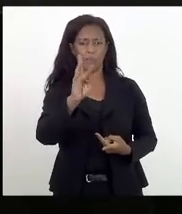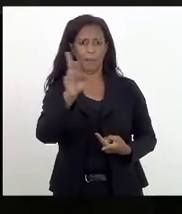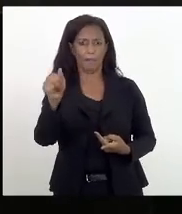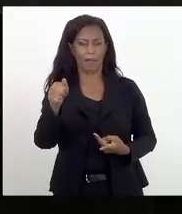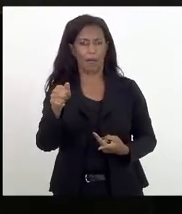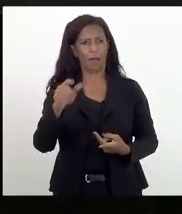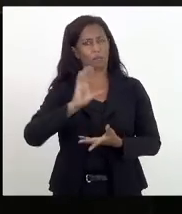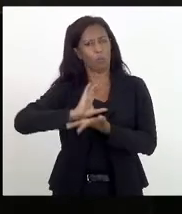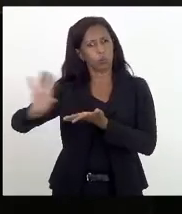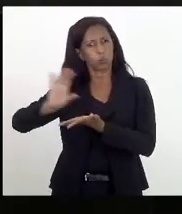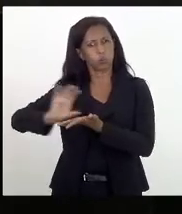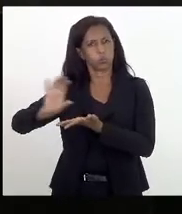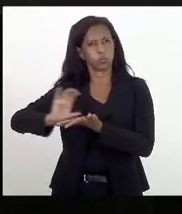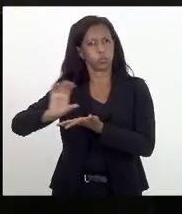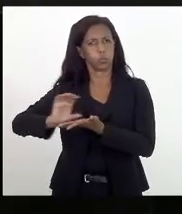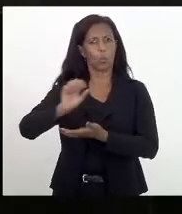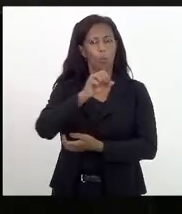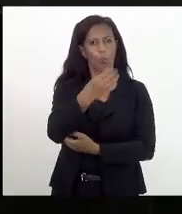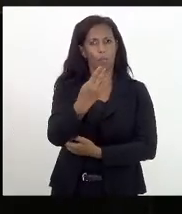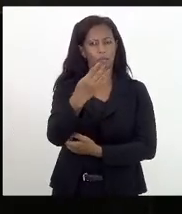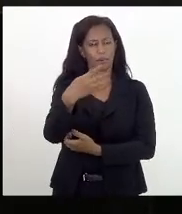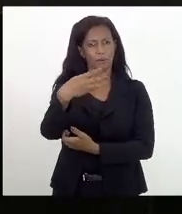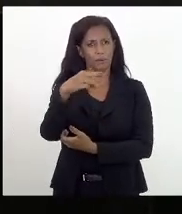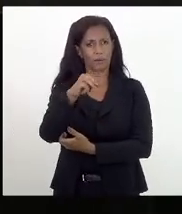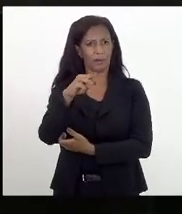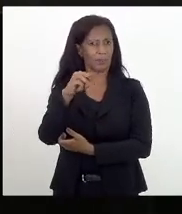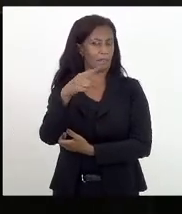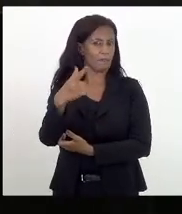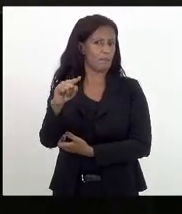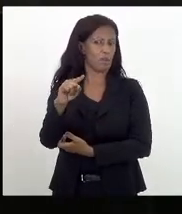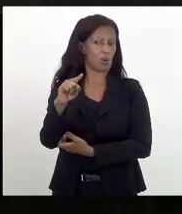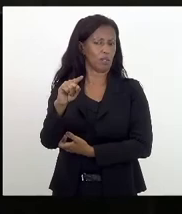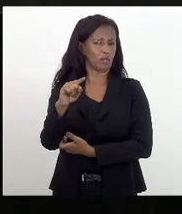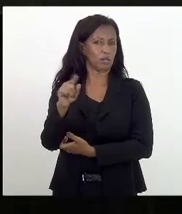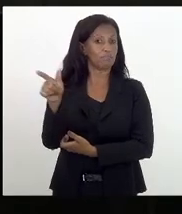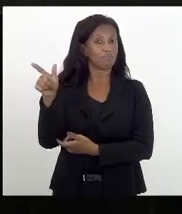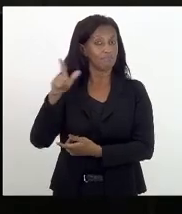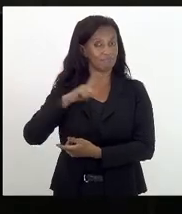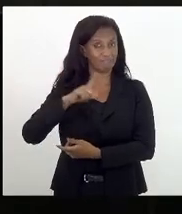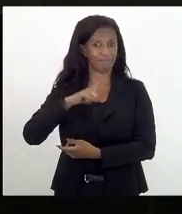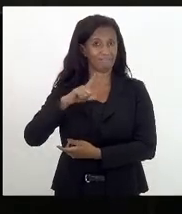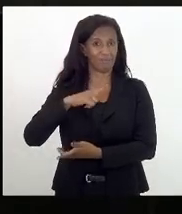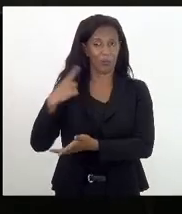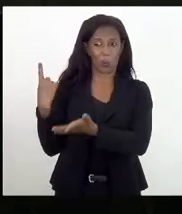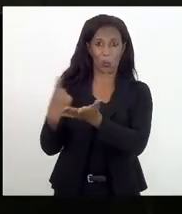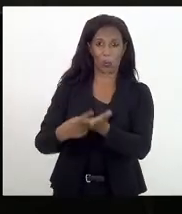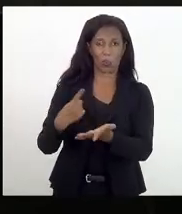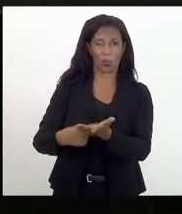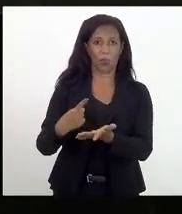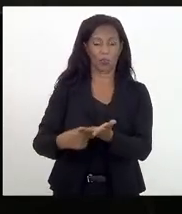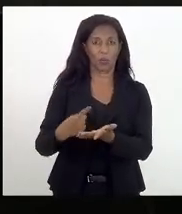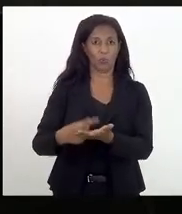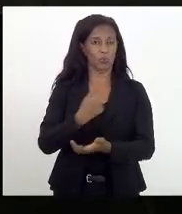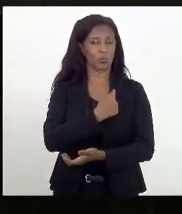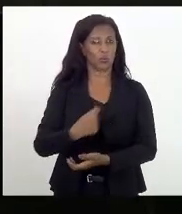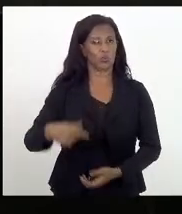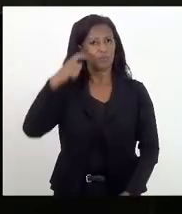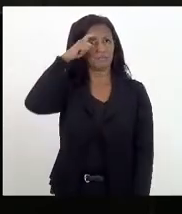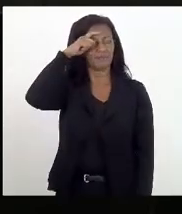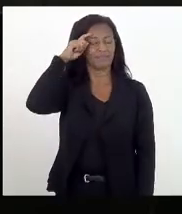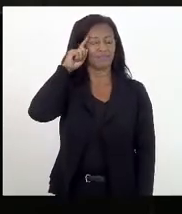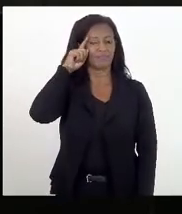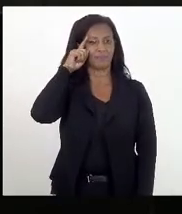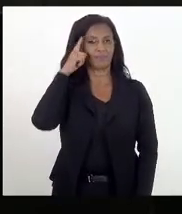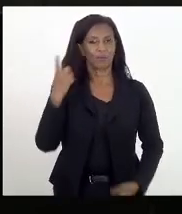investimento de 430 milhões geração de mil empregos na mobilidade um compromisso deputado do governador pode